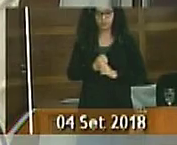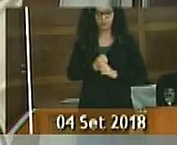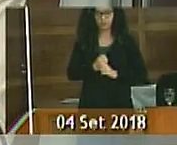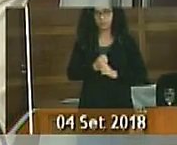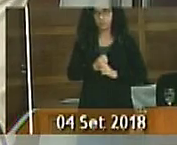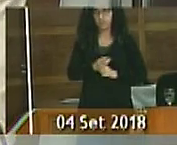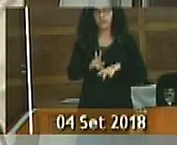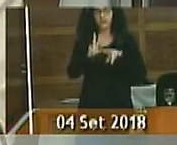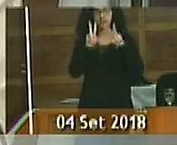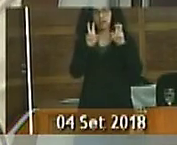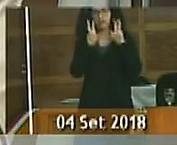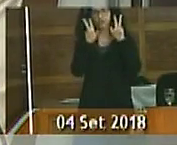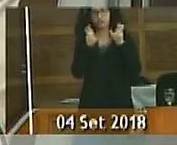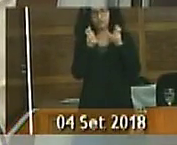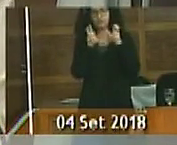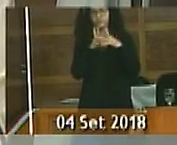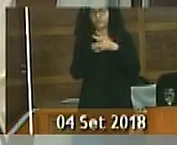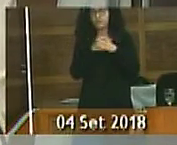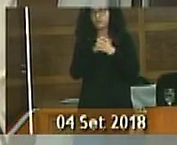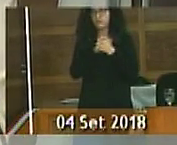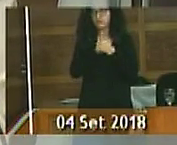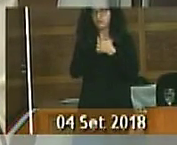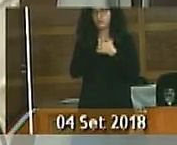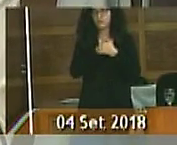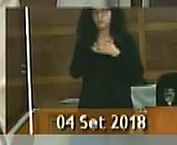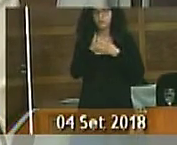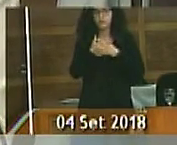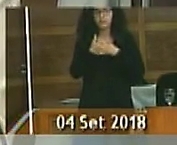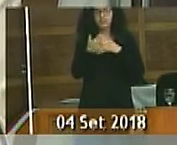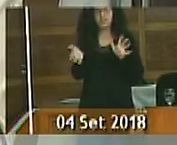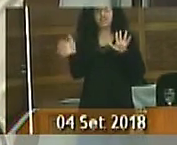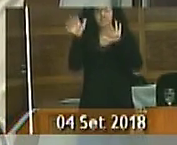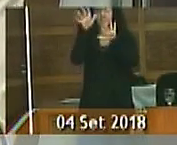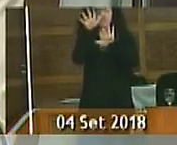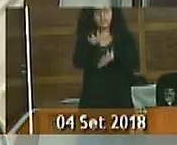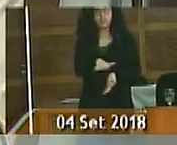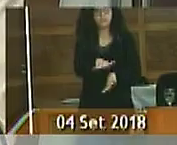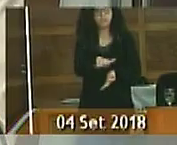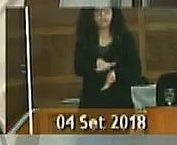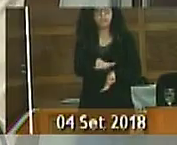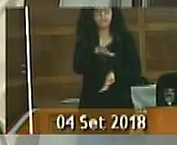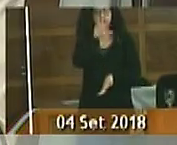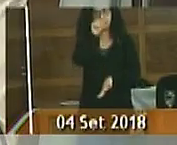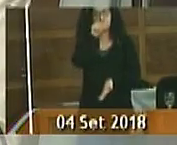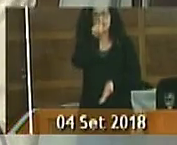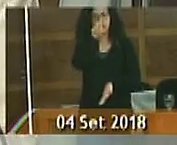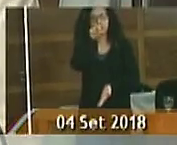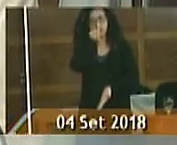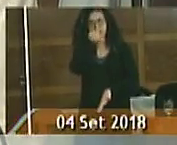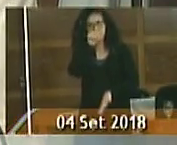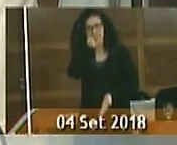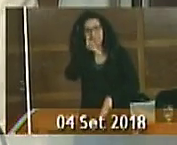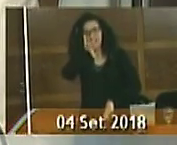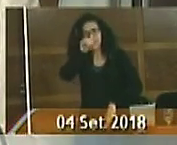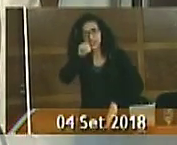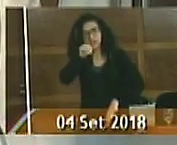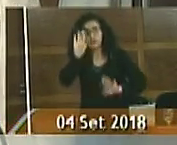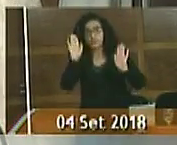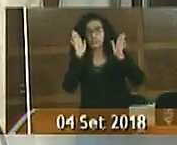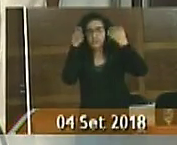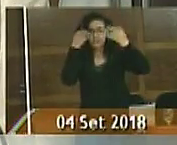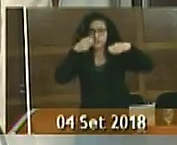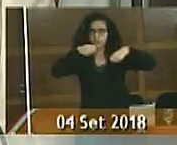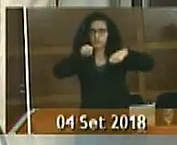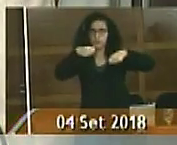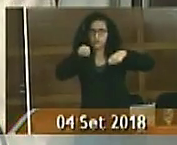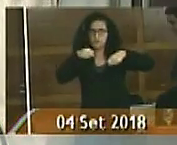que dispõe sobre a inclusão no calendário oficial do município o evento Angra Motofest. Vou